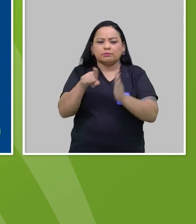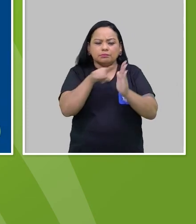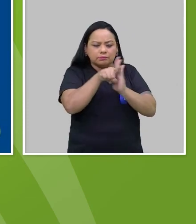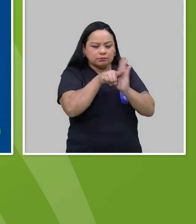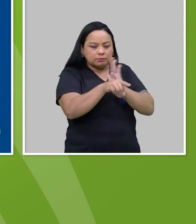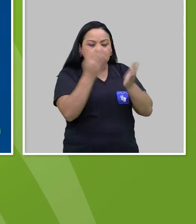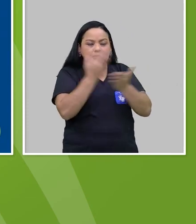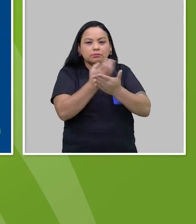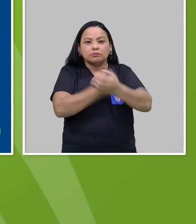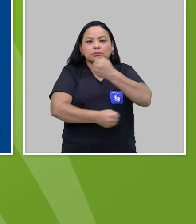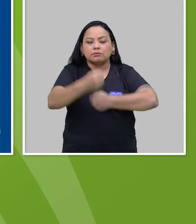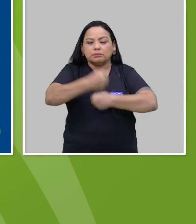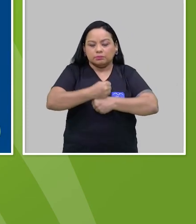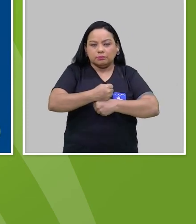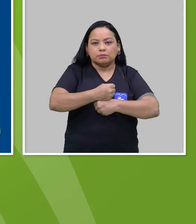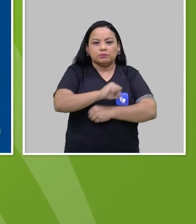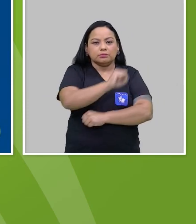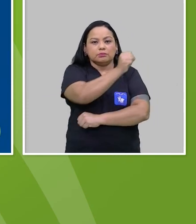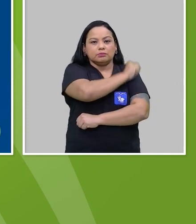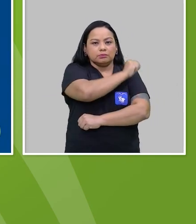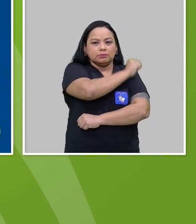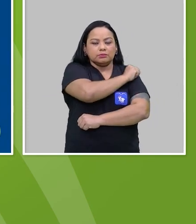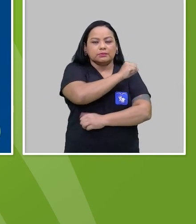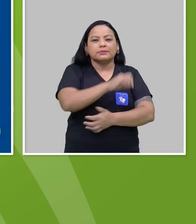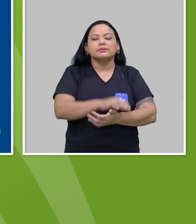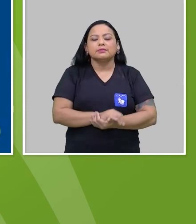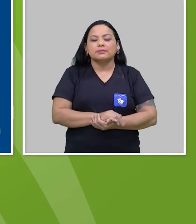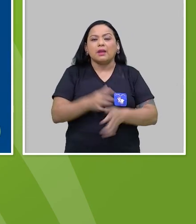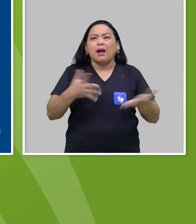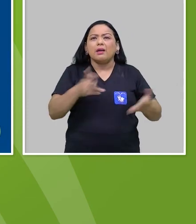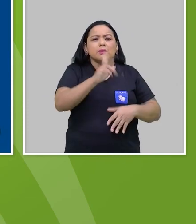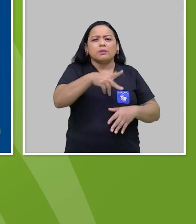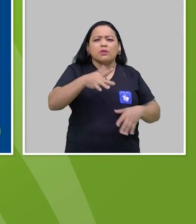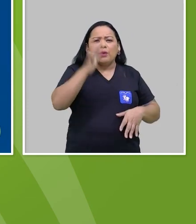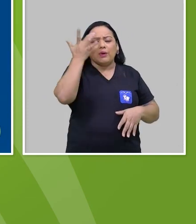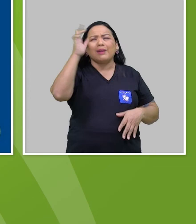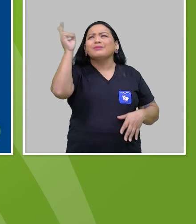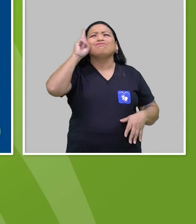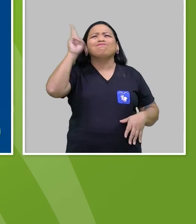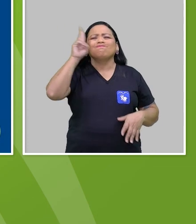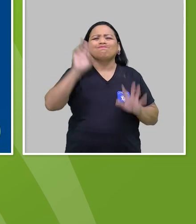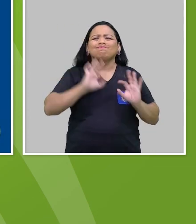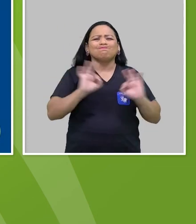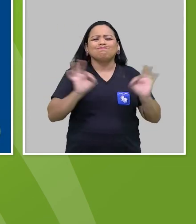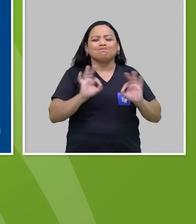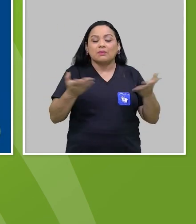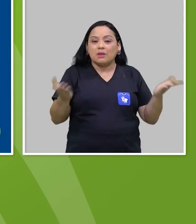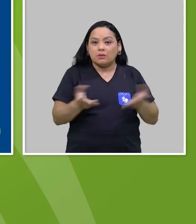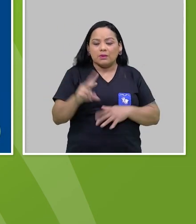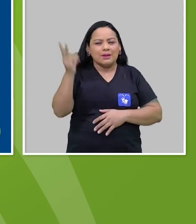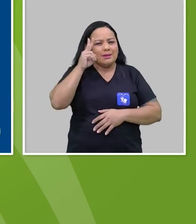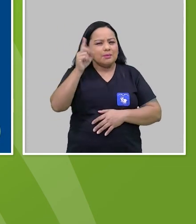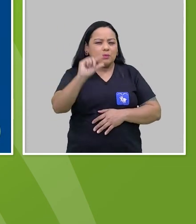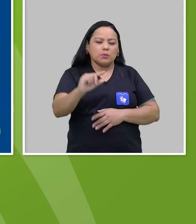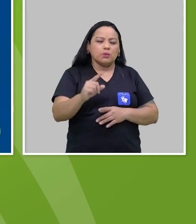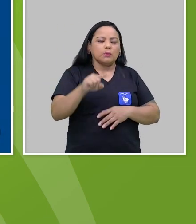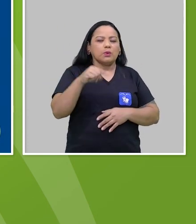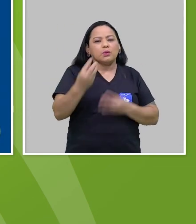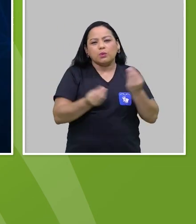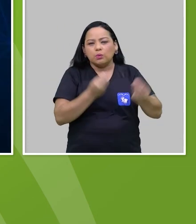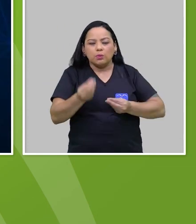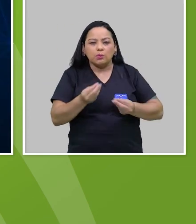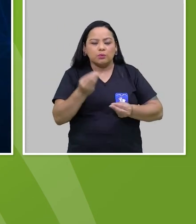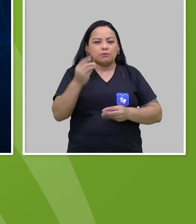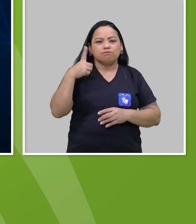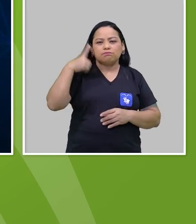ano passado, no 8º ano. Ai, professora, eu não lembro. Vamos lembrar um pouquinho, gente, e a gente vê como é que é o